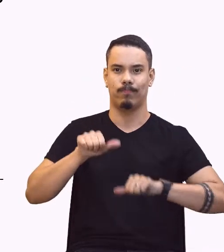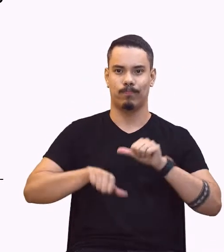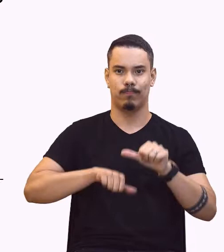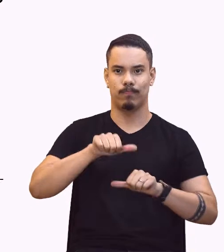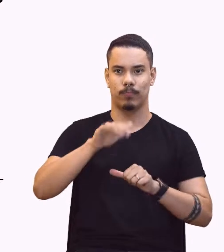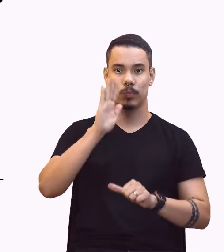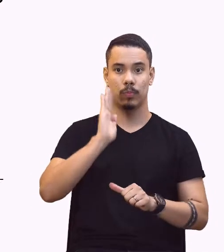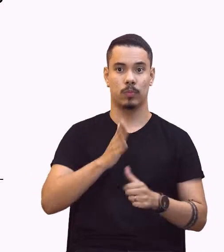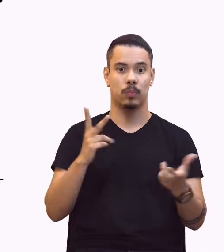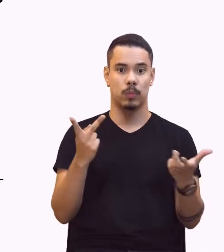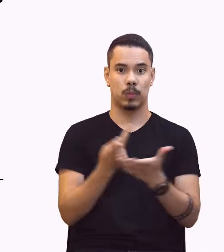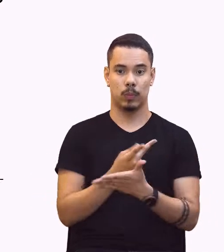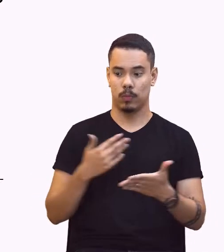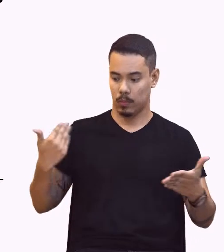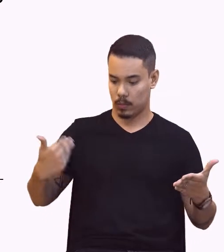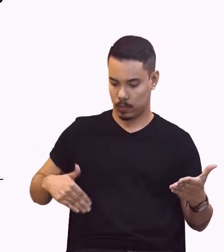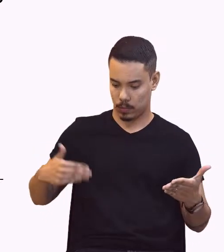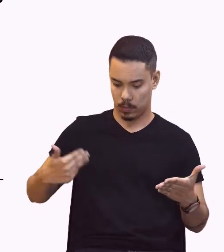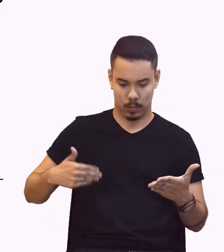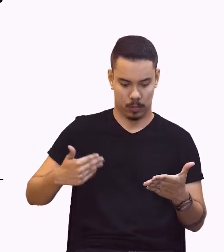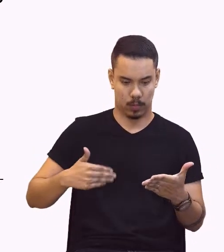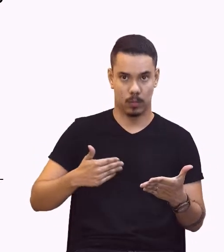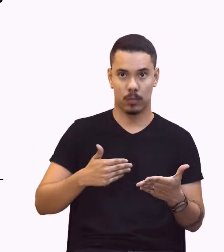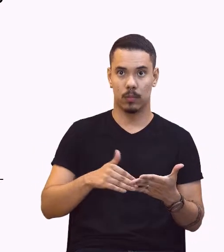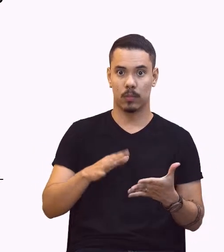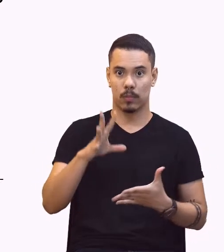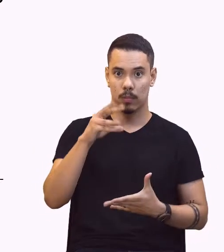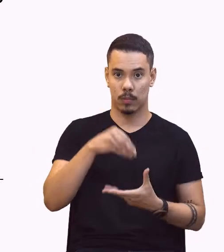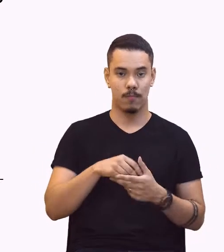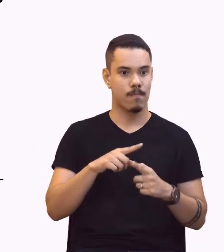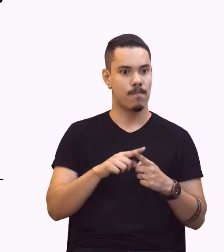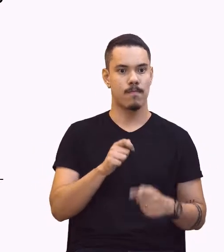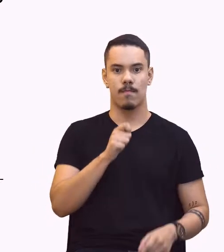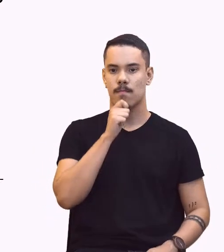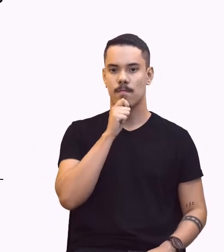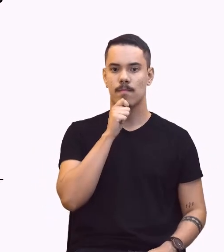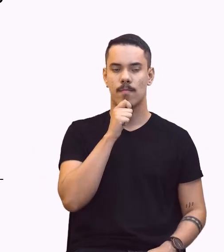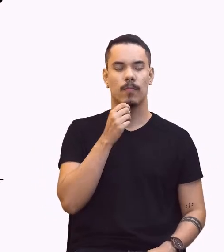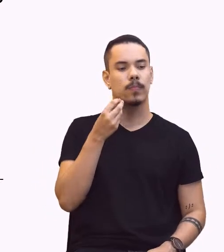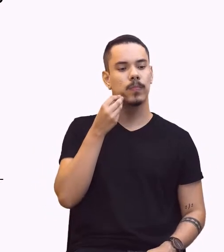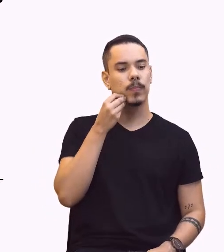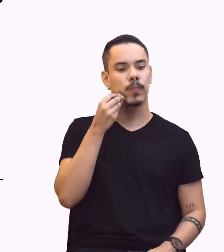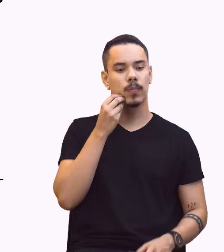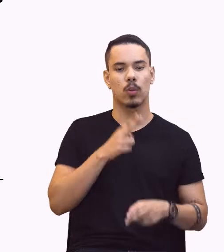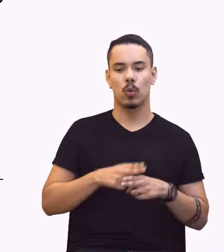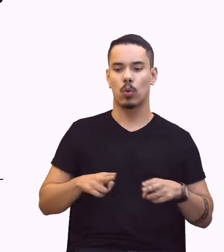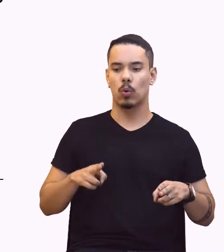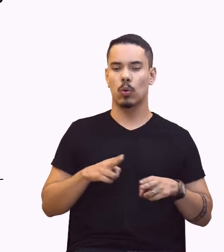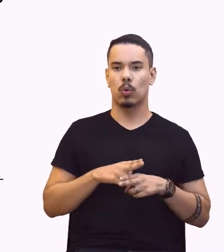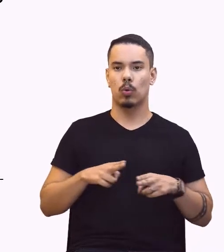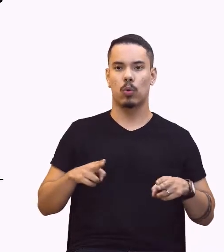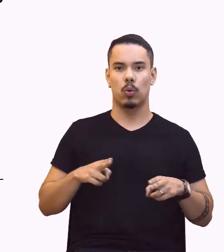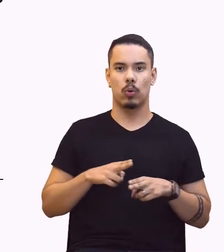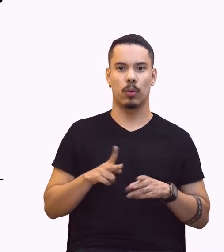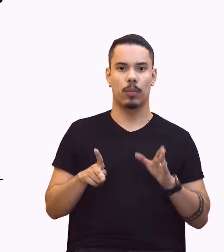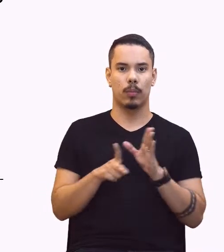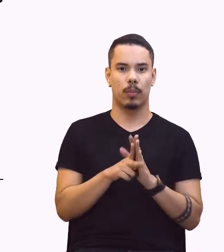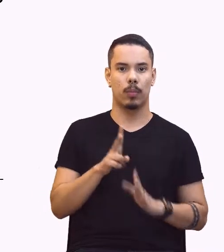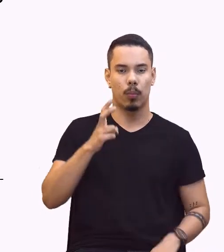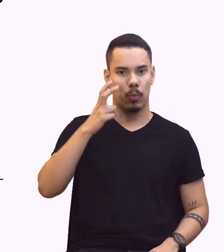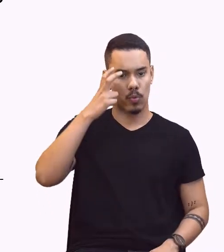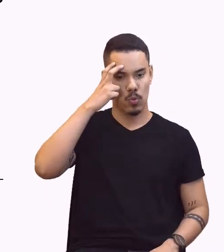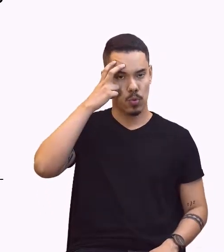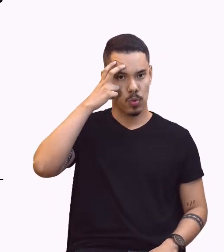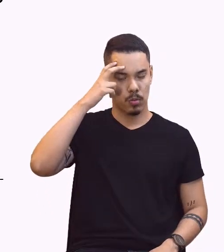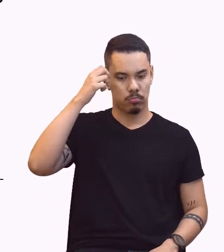acontecendo ali, ela ainda mantém a sua cultura e a